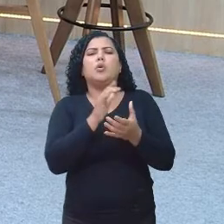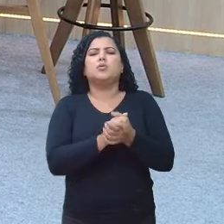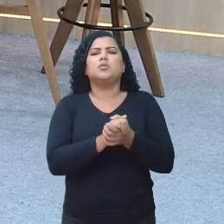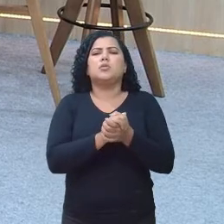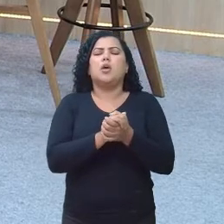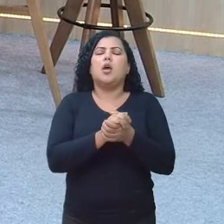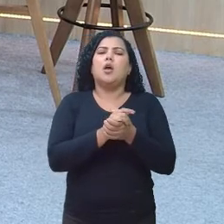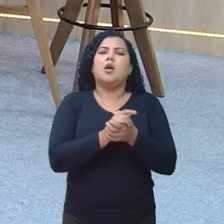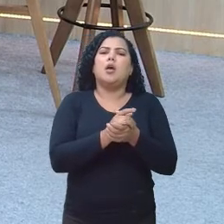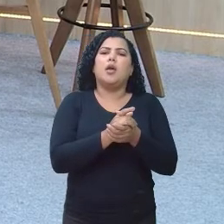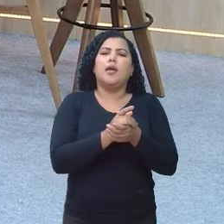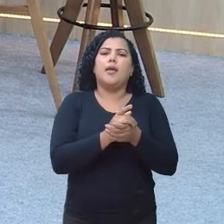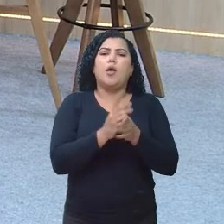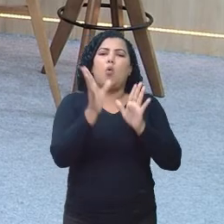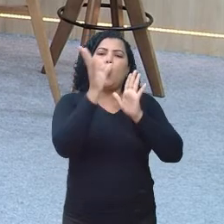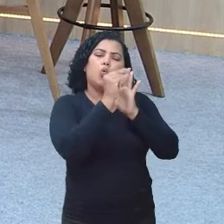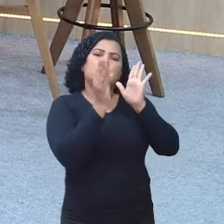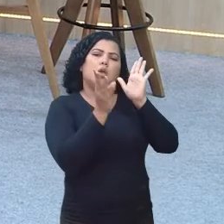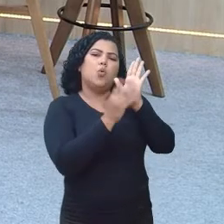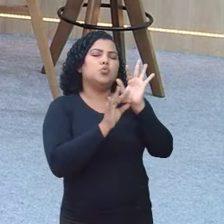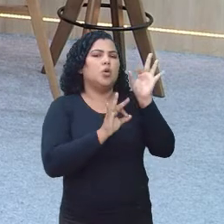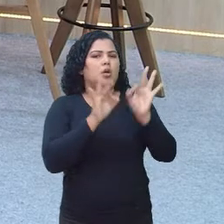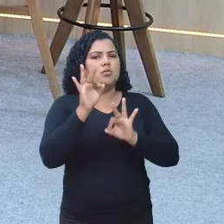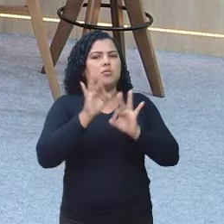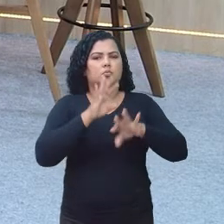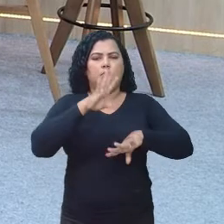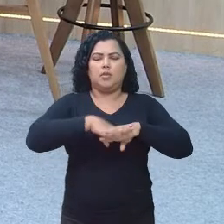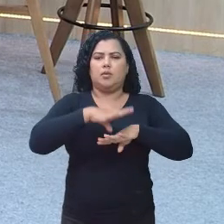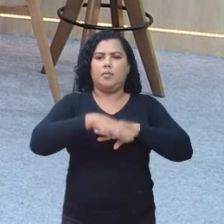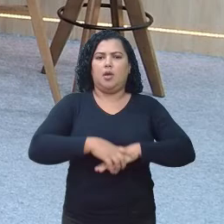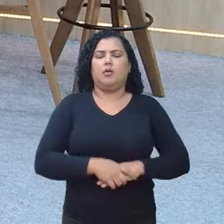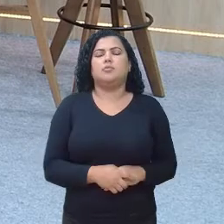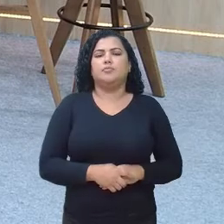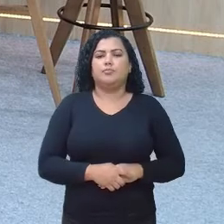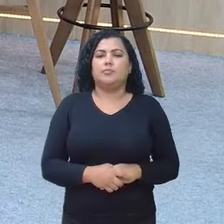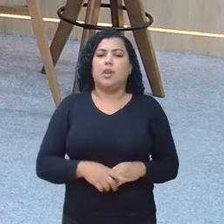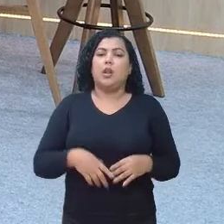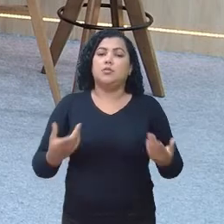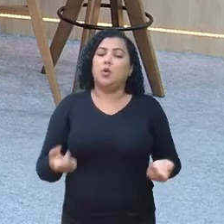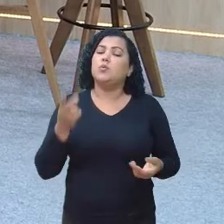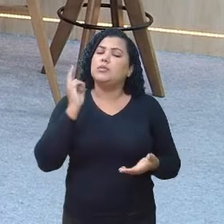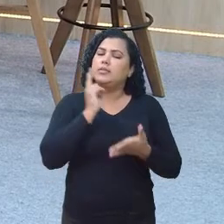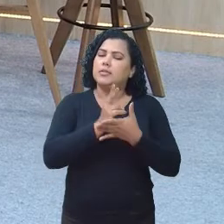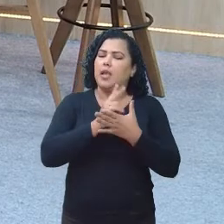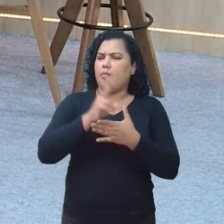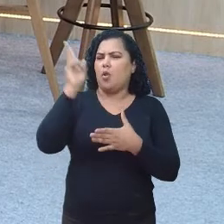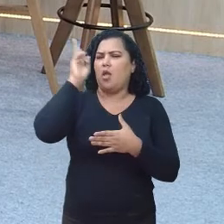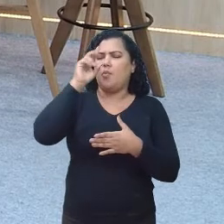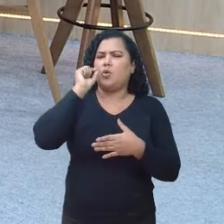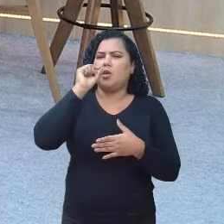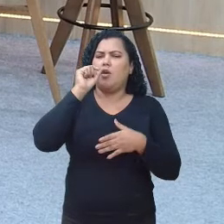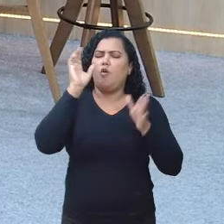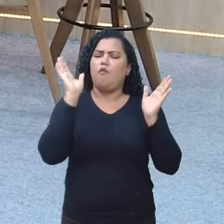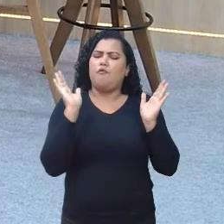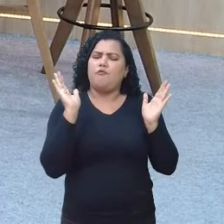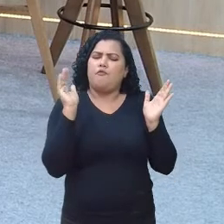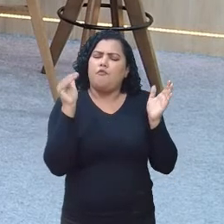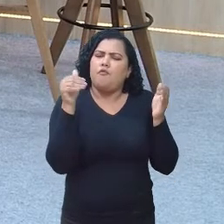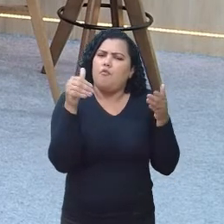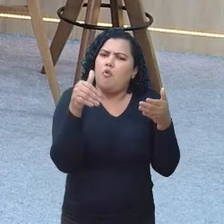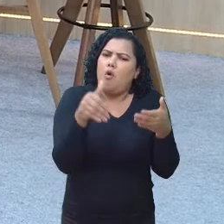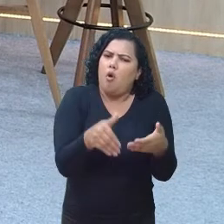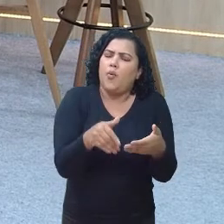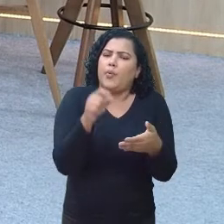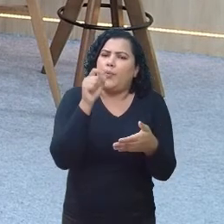na maioria das vezes, os conteúdos matemáticos, né? Porque eu gosto sempre de lembrar que a gente dá uma ênfase muito grande, ou seja, a gente